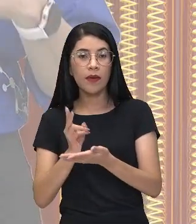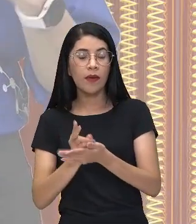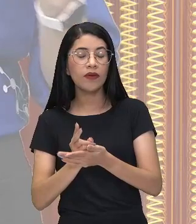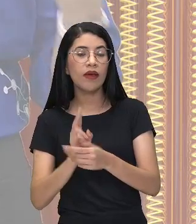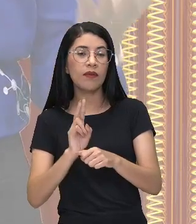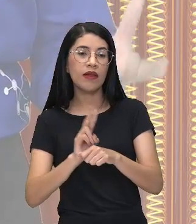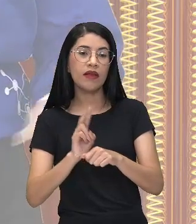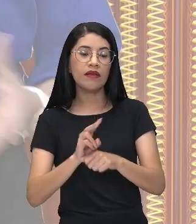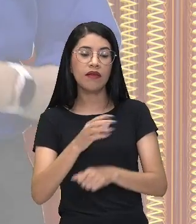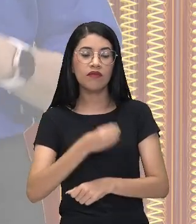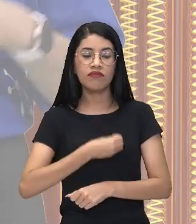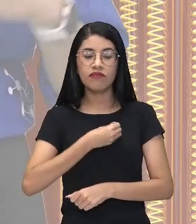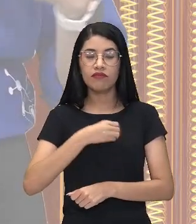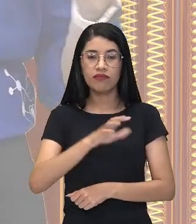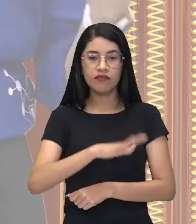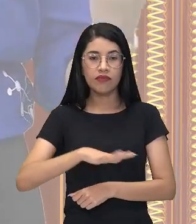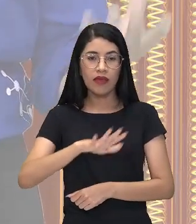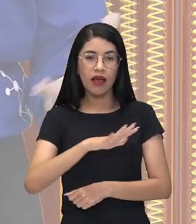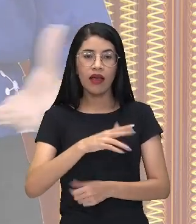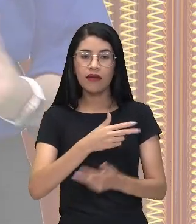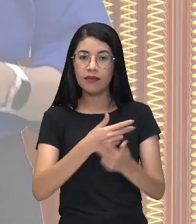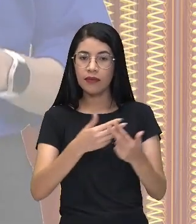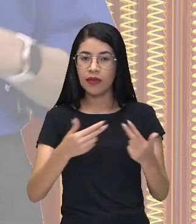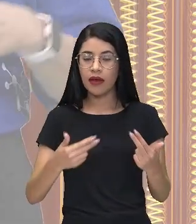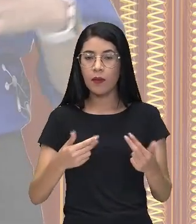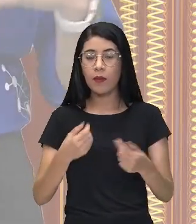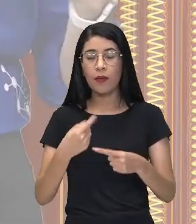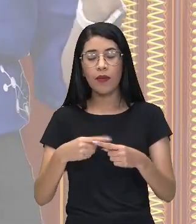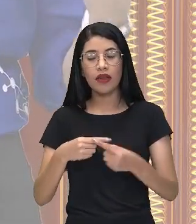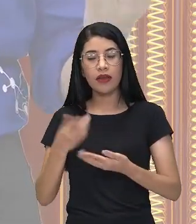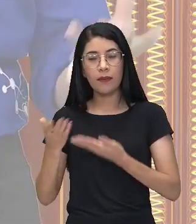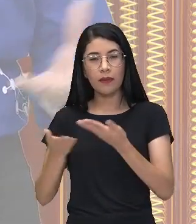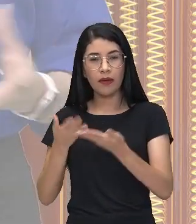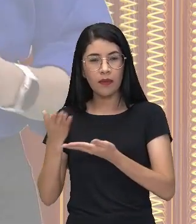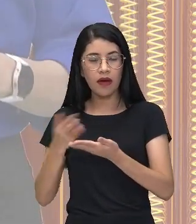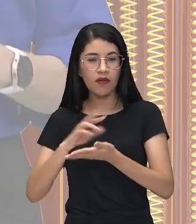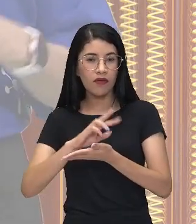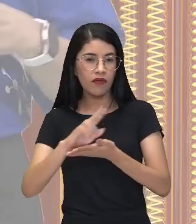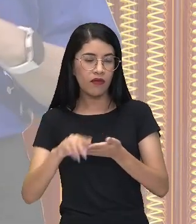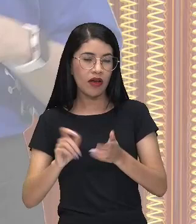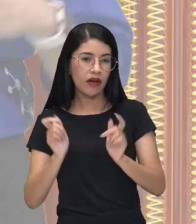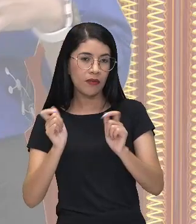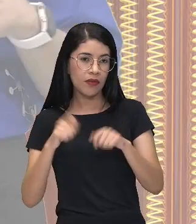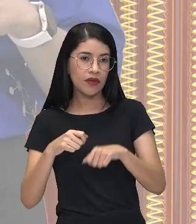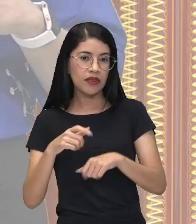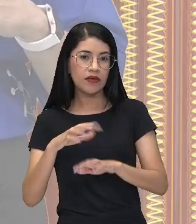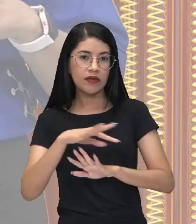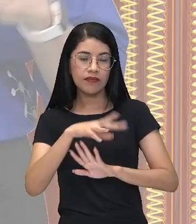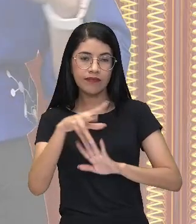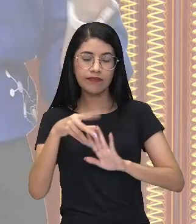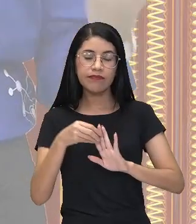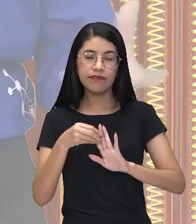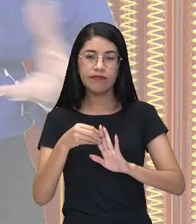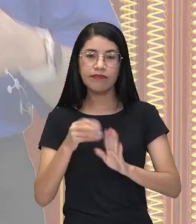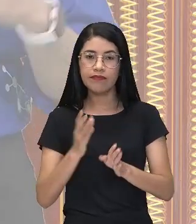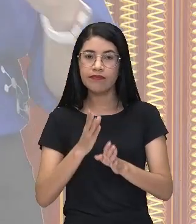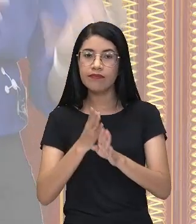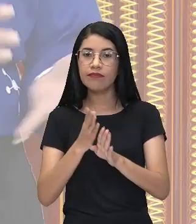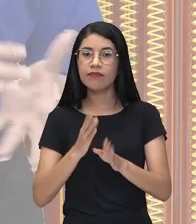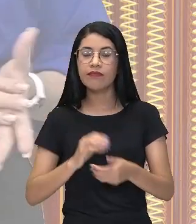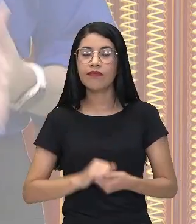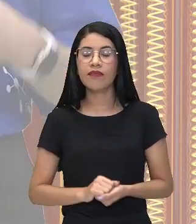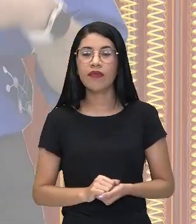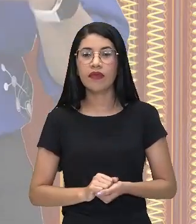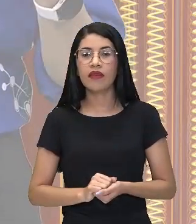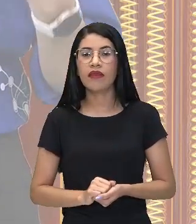né, devido todo, né, aqueles serviços ambientais que a nossa Amazônia aí vai fornecer,